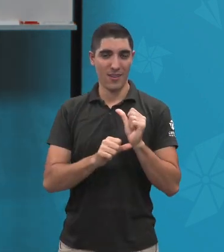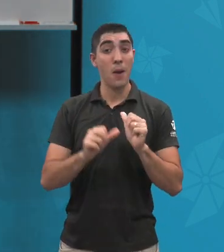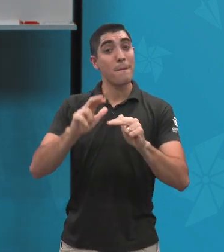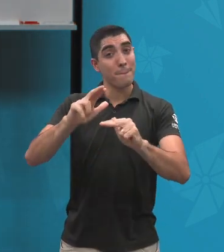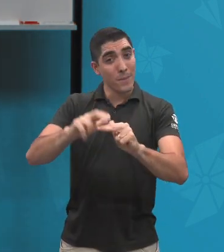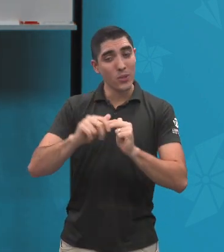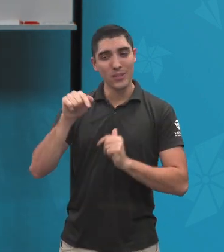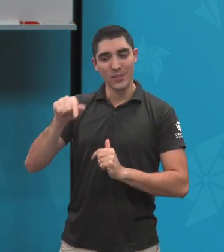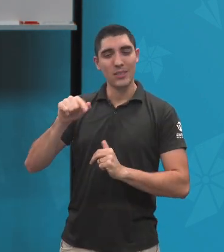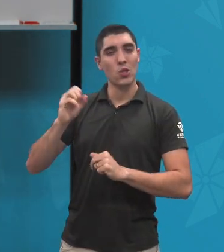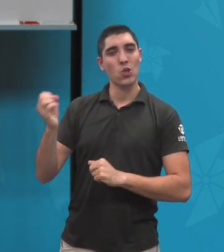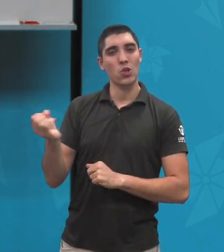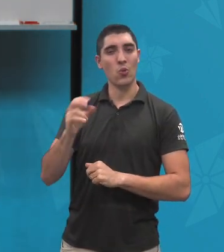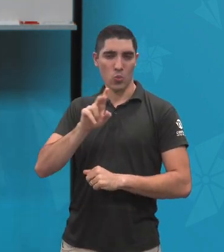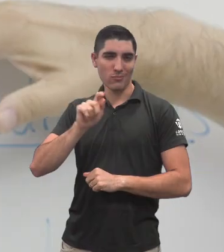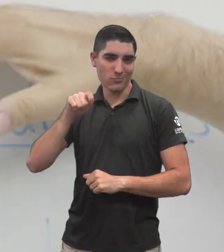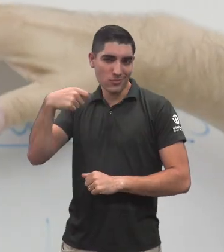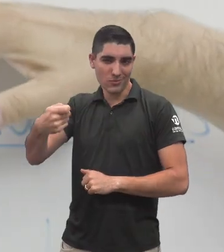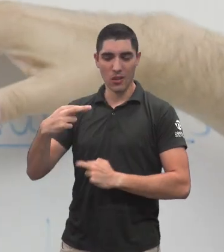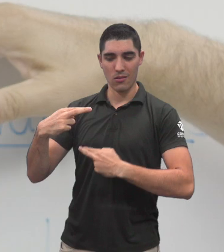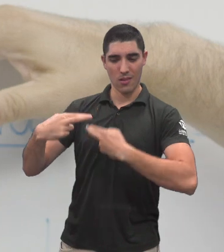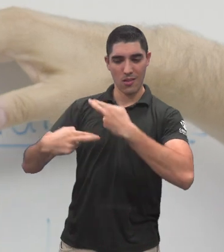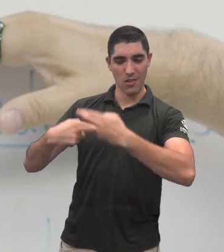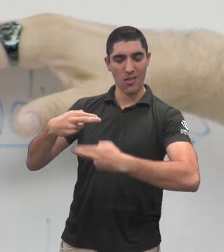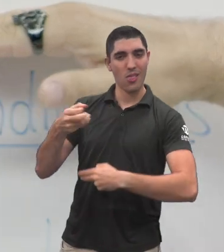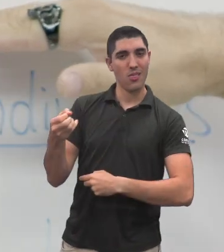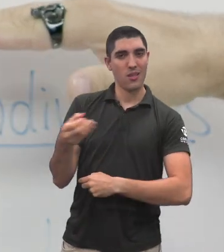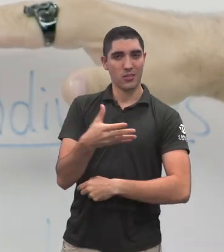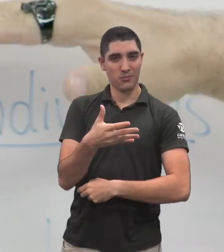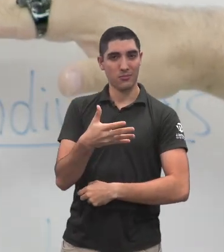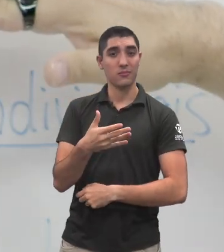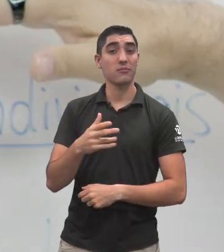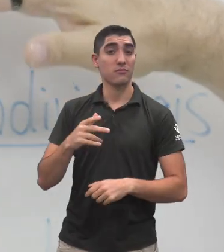próximo daquelas pessoas esses clássicos